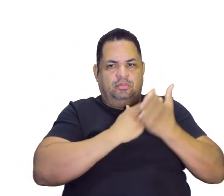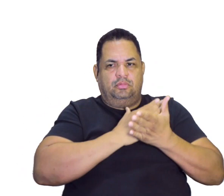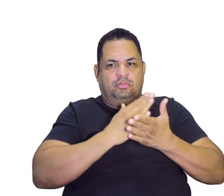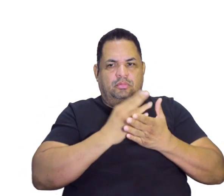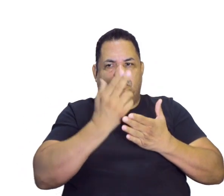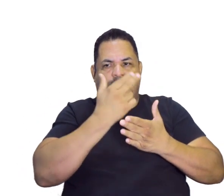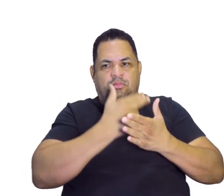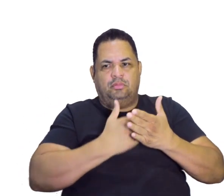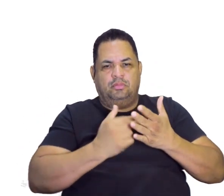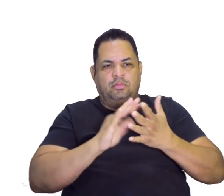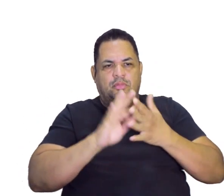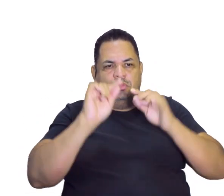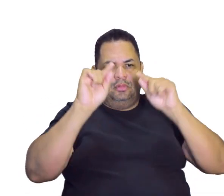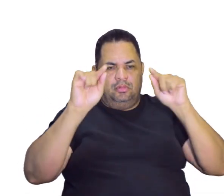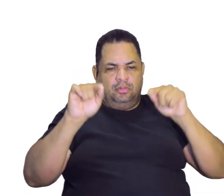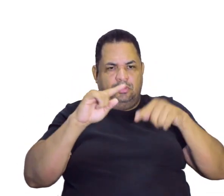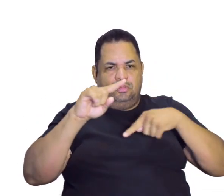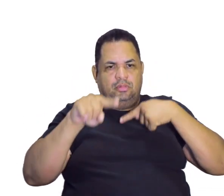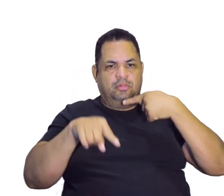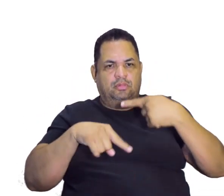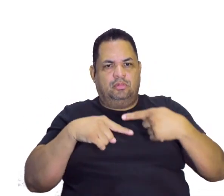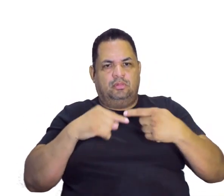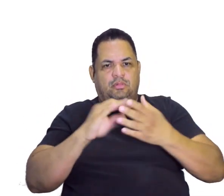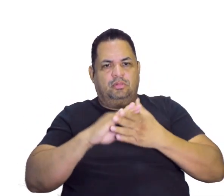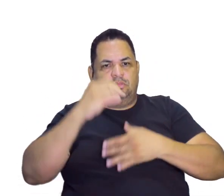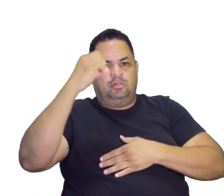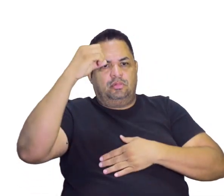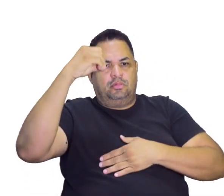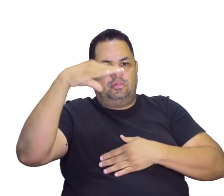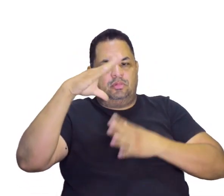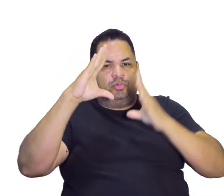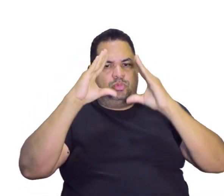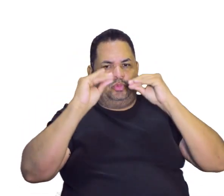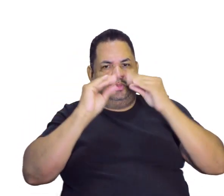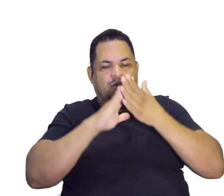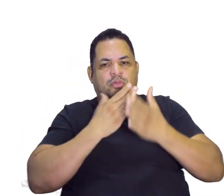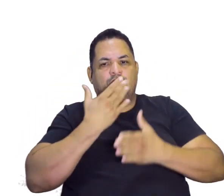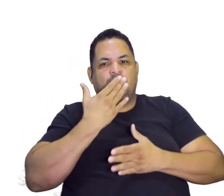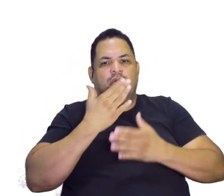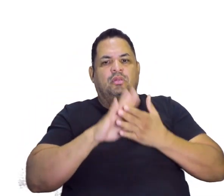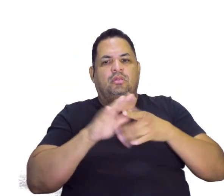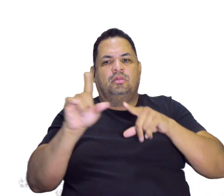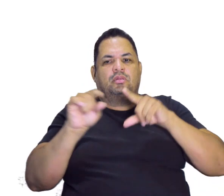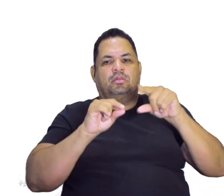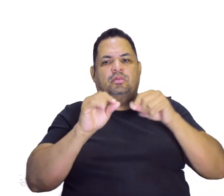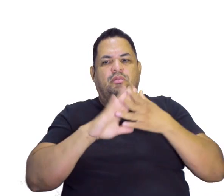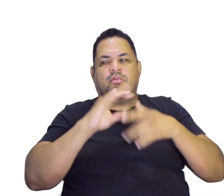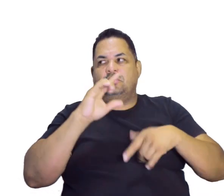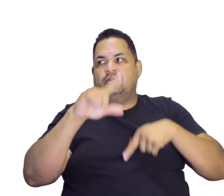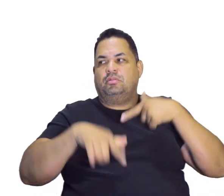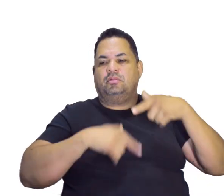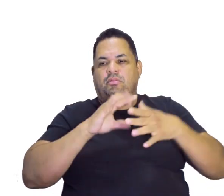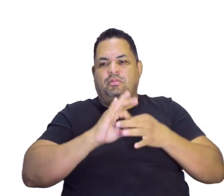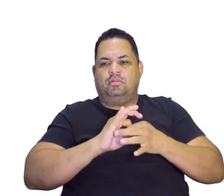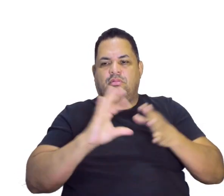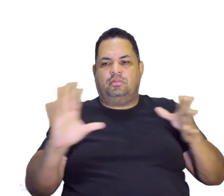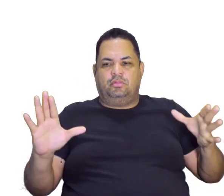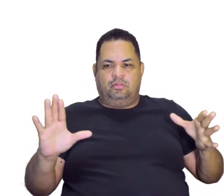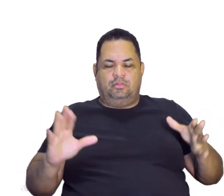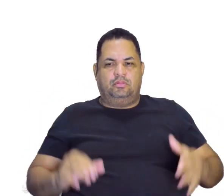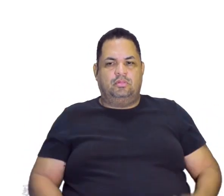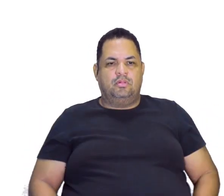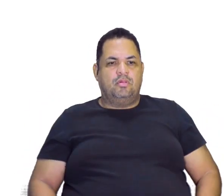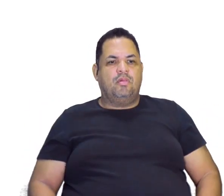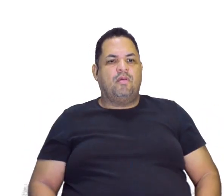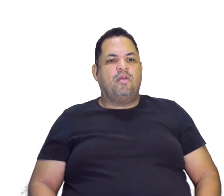começar com um desenho de contornos, para depois passar ao claro, escuro e à cor, dando preferência ao trabalho ao ar